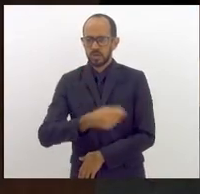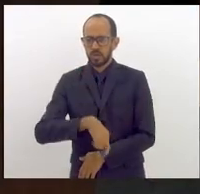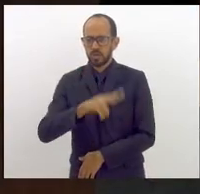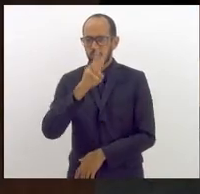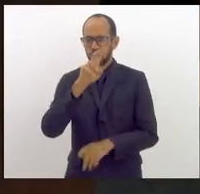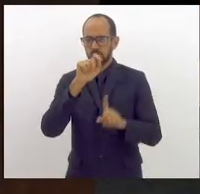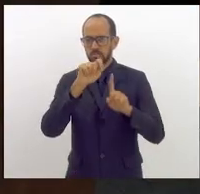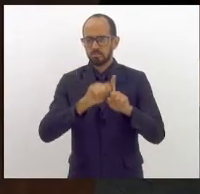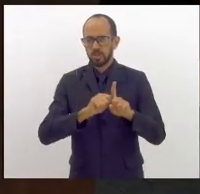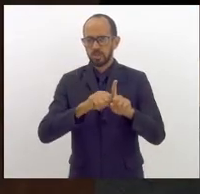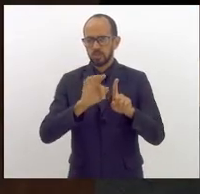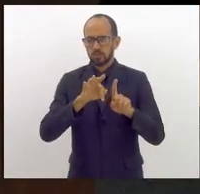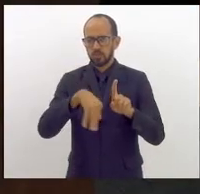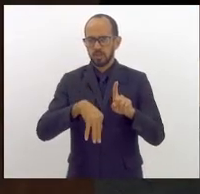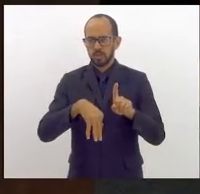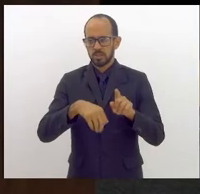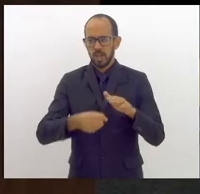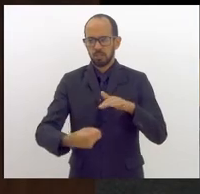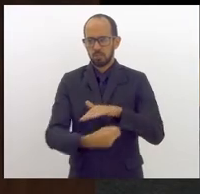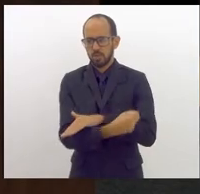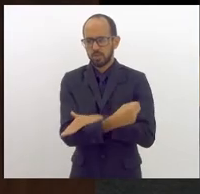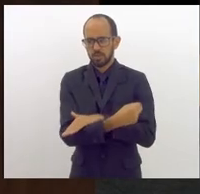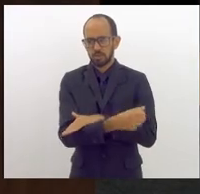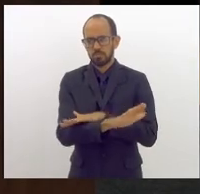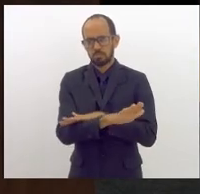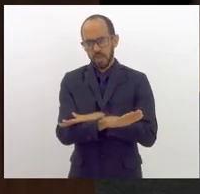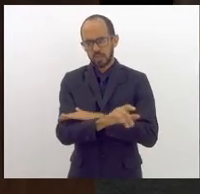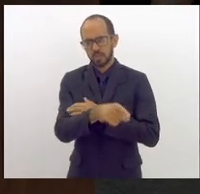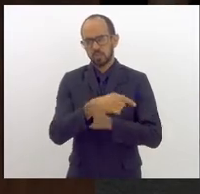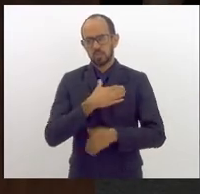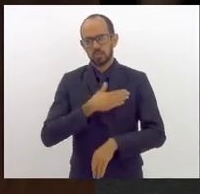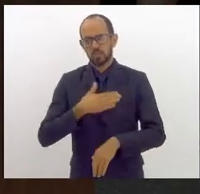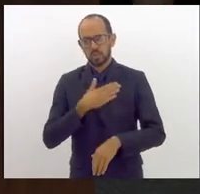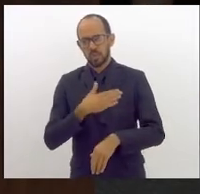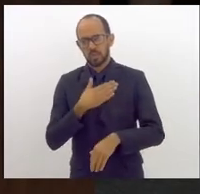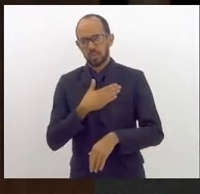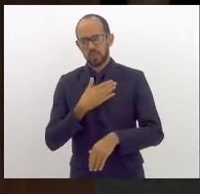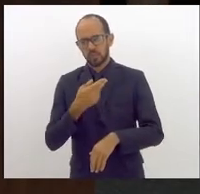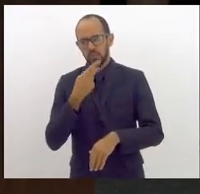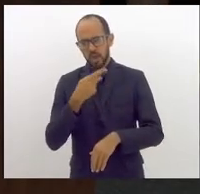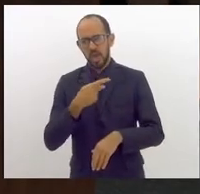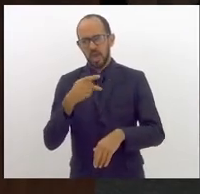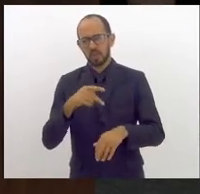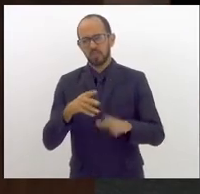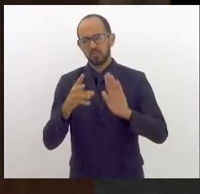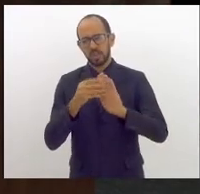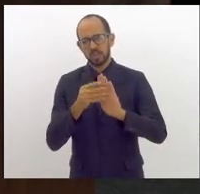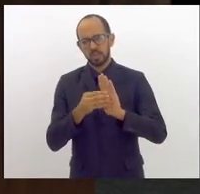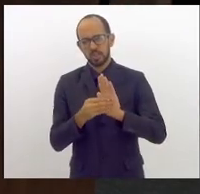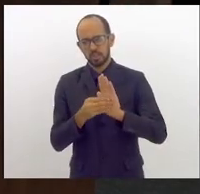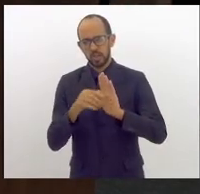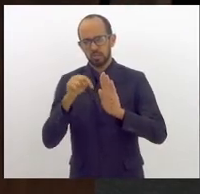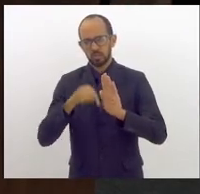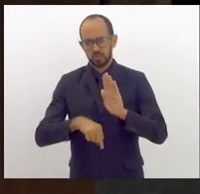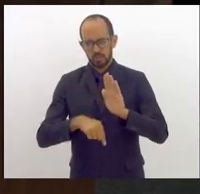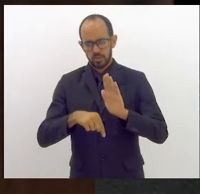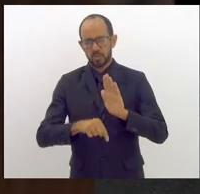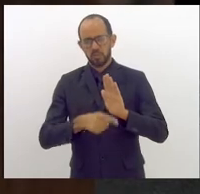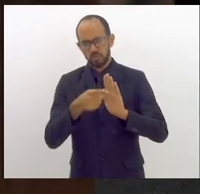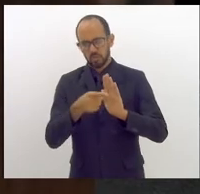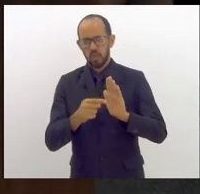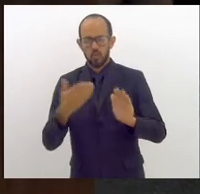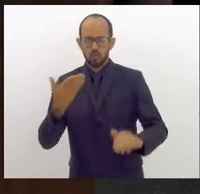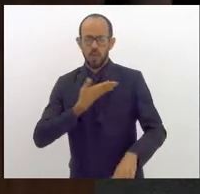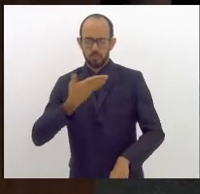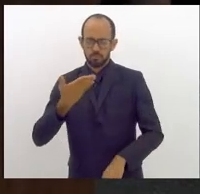de encerrar o mandato mas eu gostaria de dizer isso que isso fica assim registrado você é um parceiro